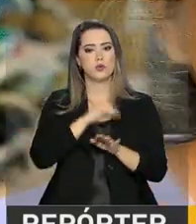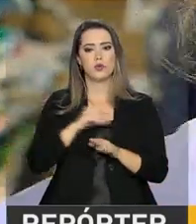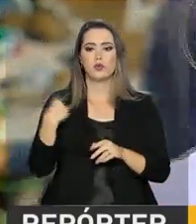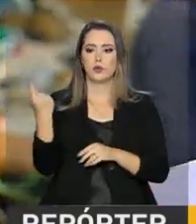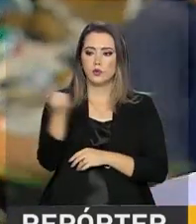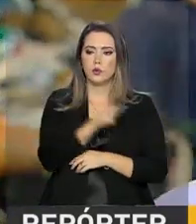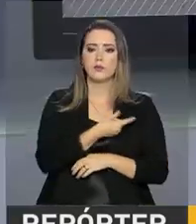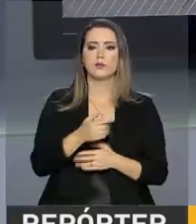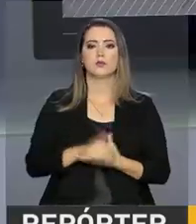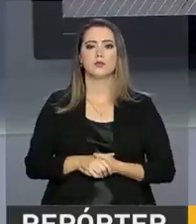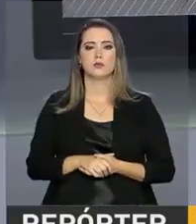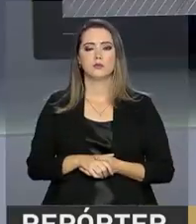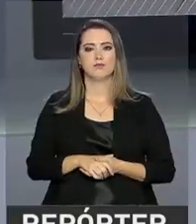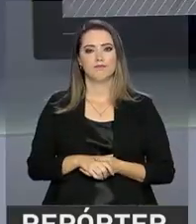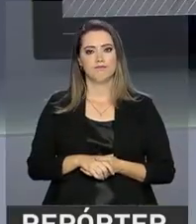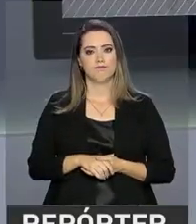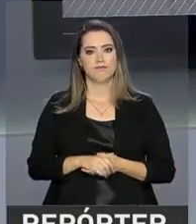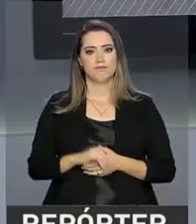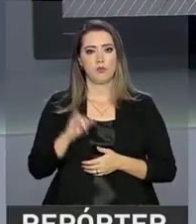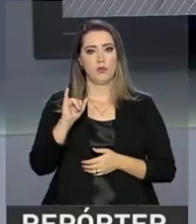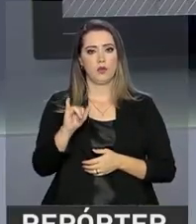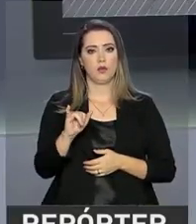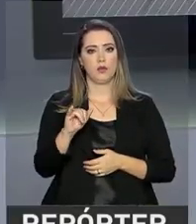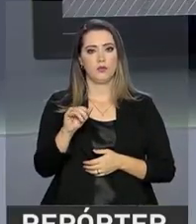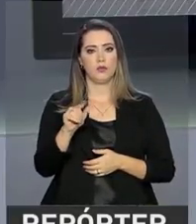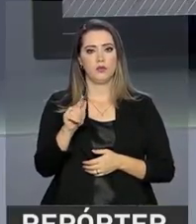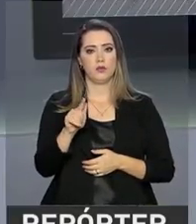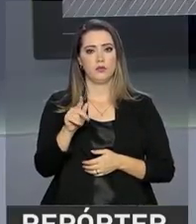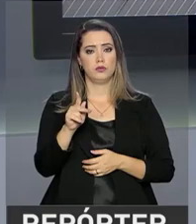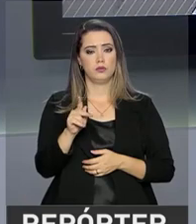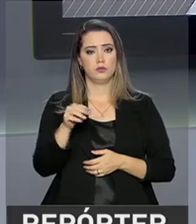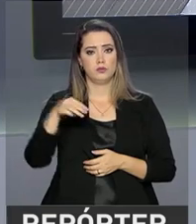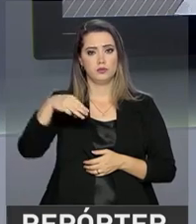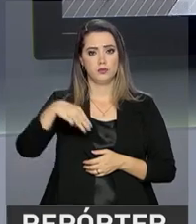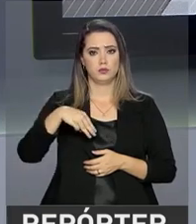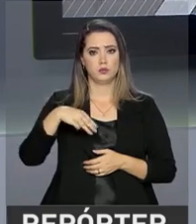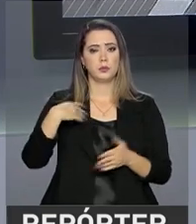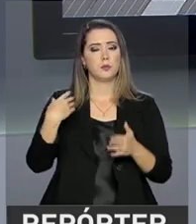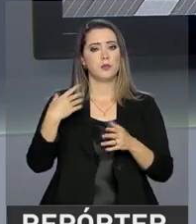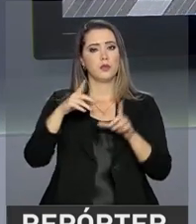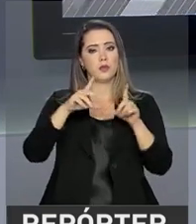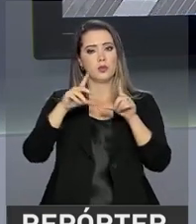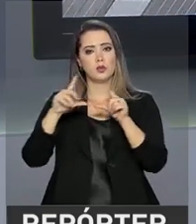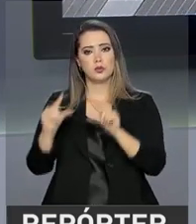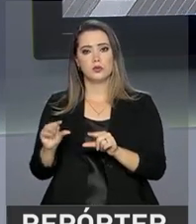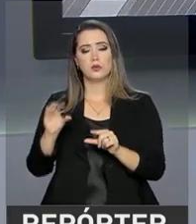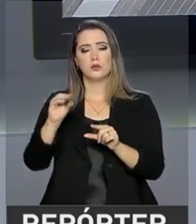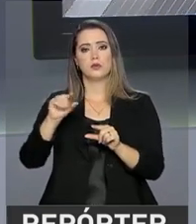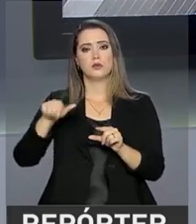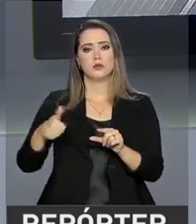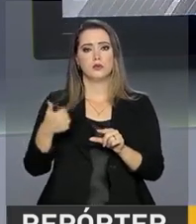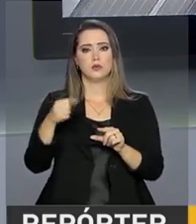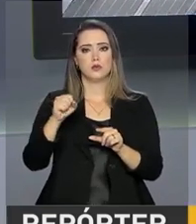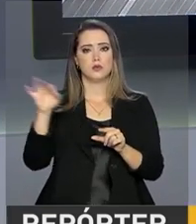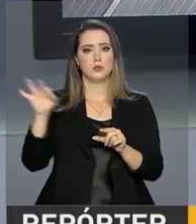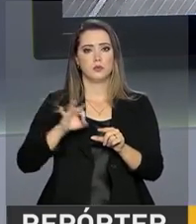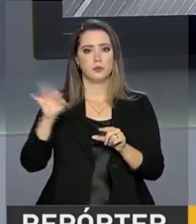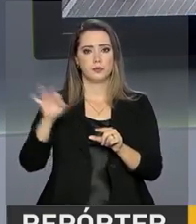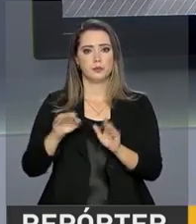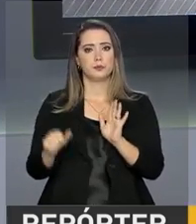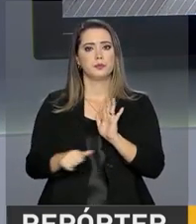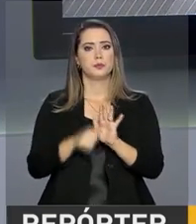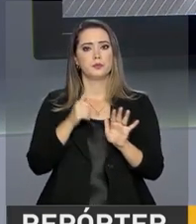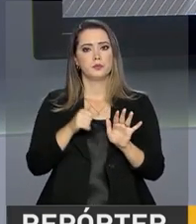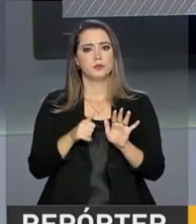nosso né o índice geral de preços mercado igpm desacelerou para 0,18 por